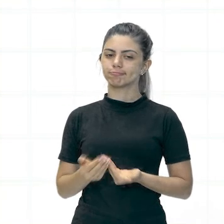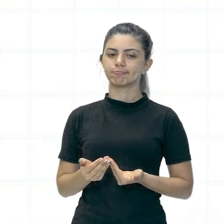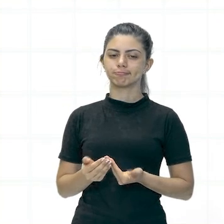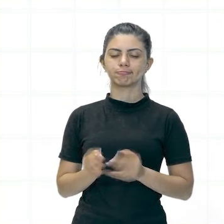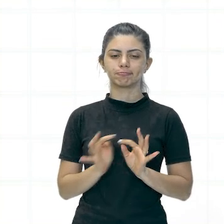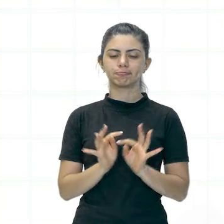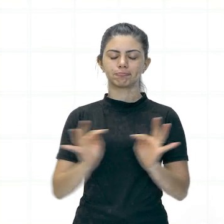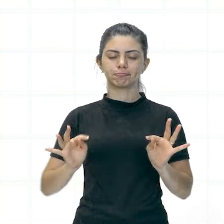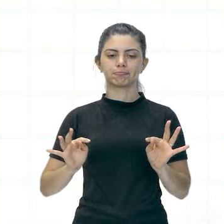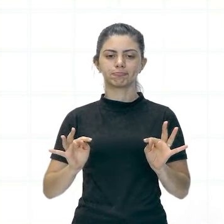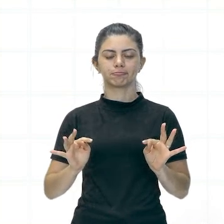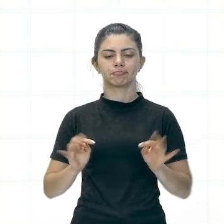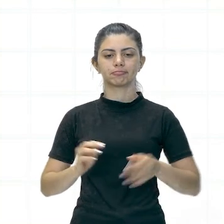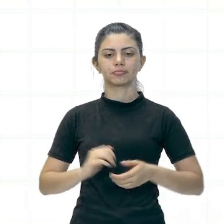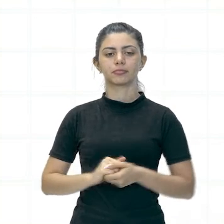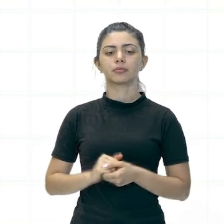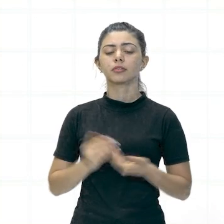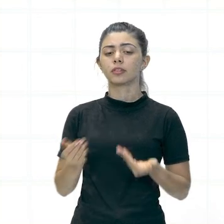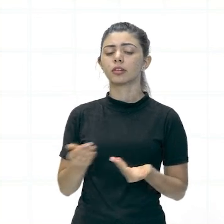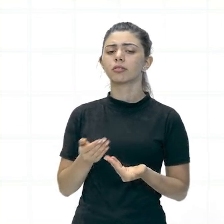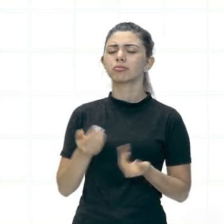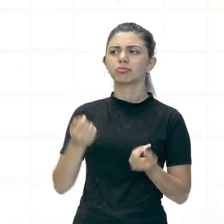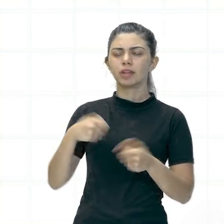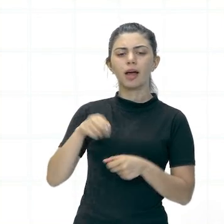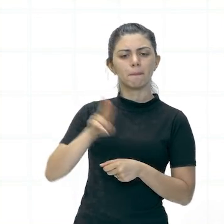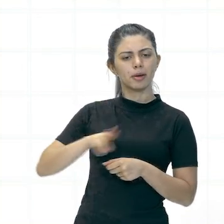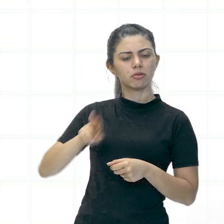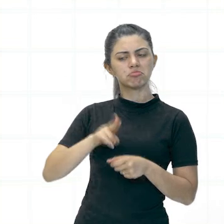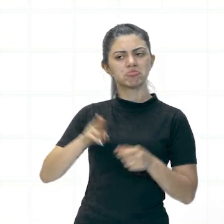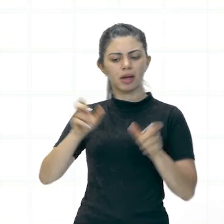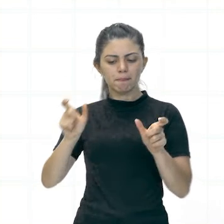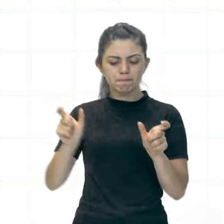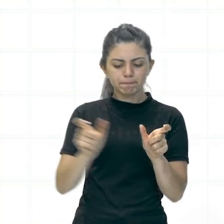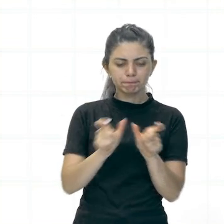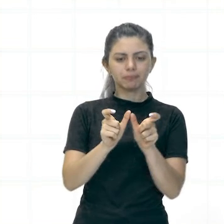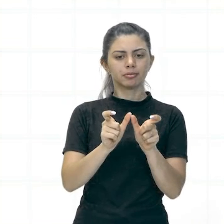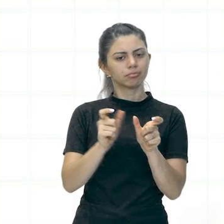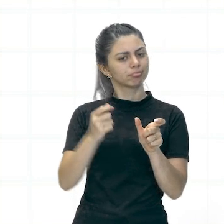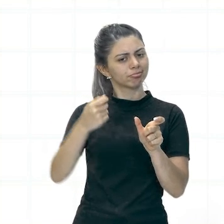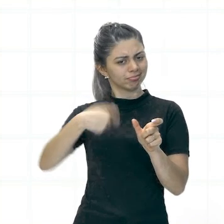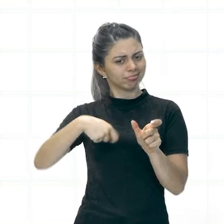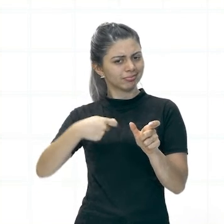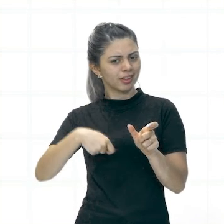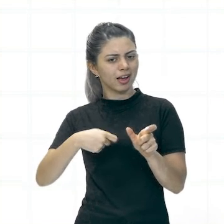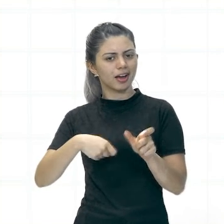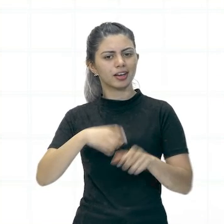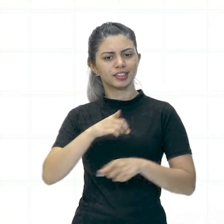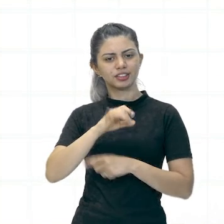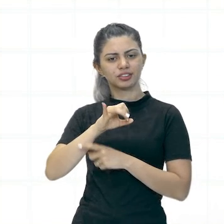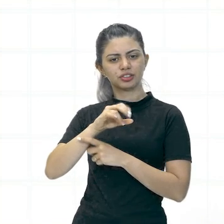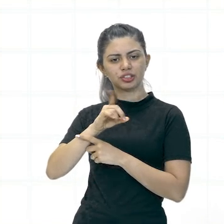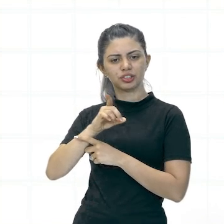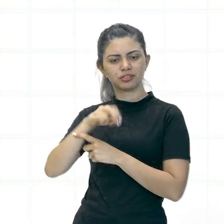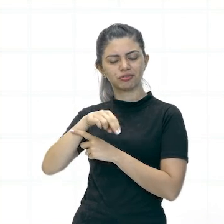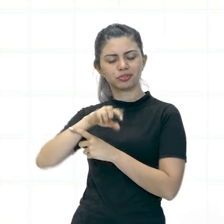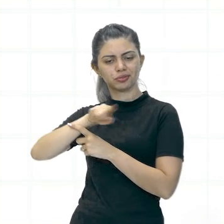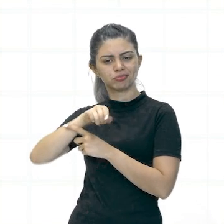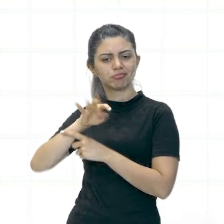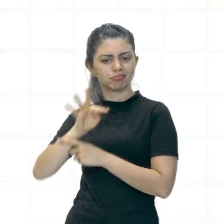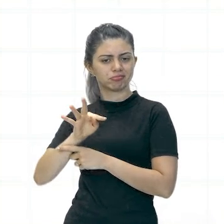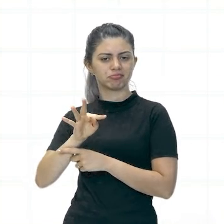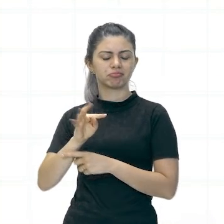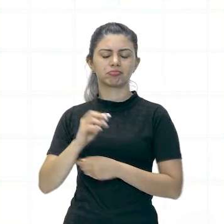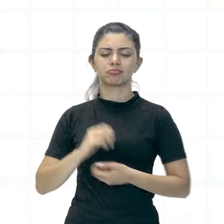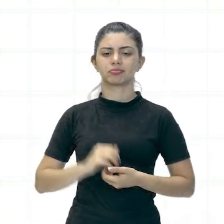Tranquilamente. E aí, posso utilizar a forma contraída? Também. My parents didn't